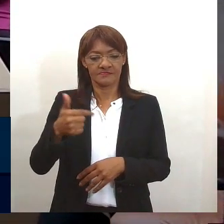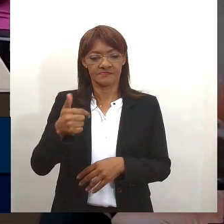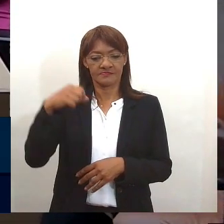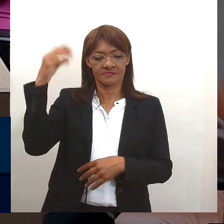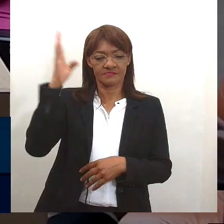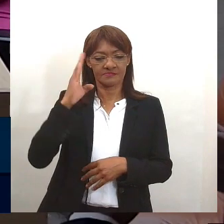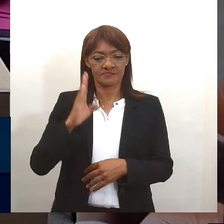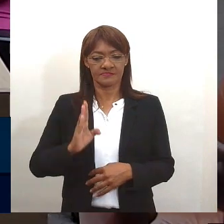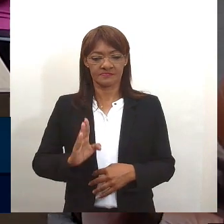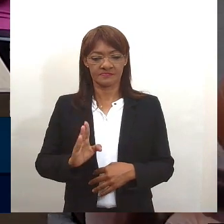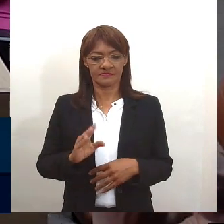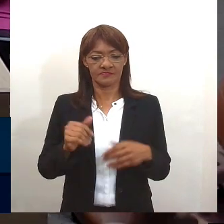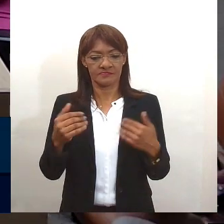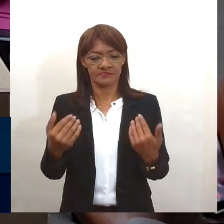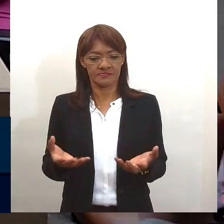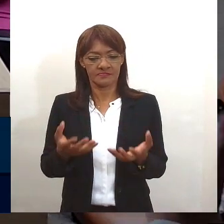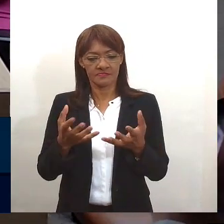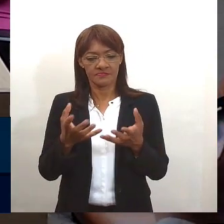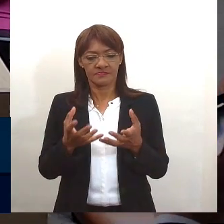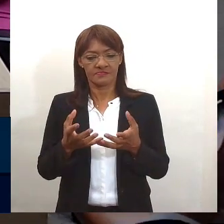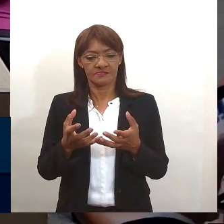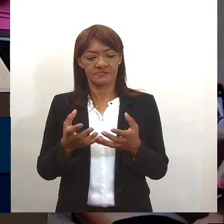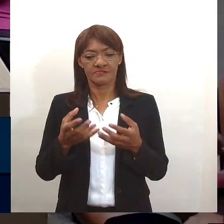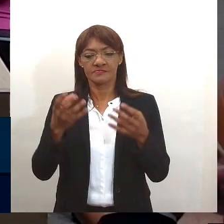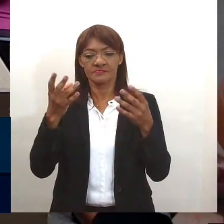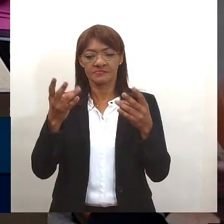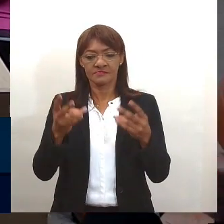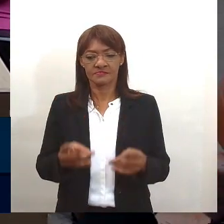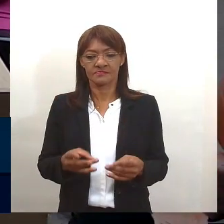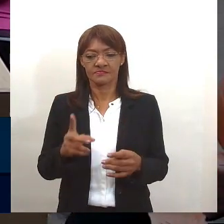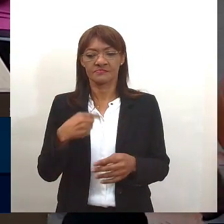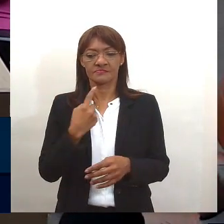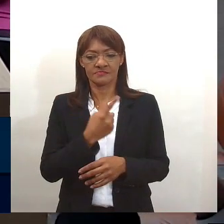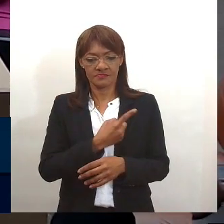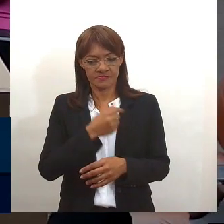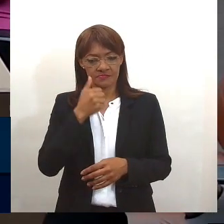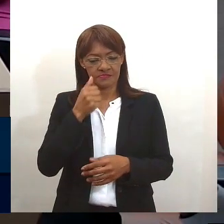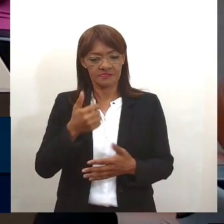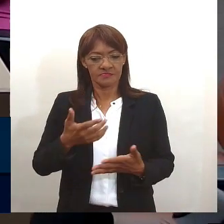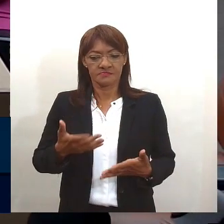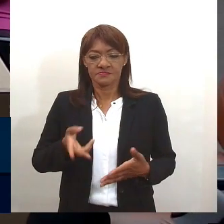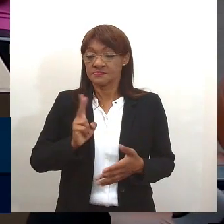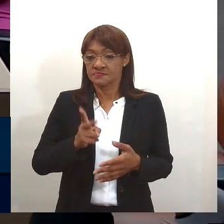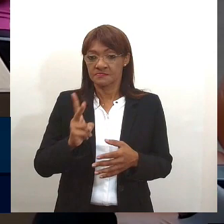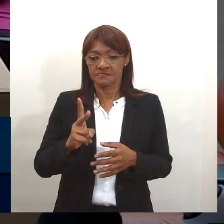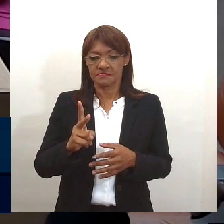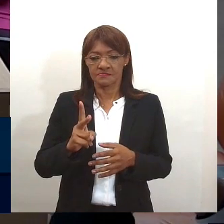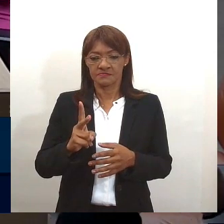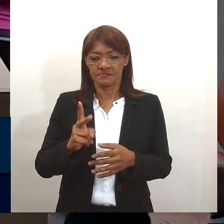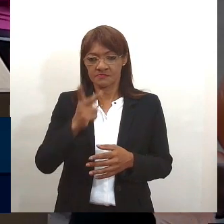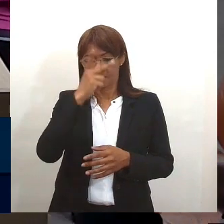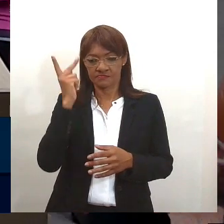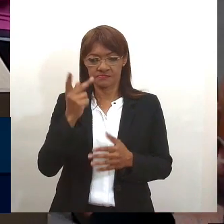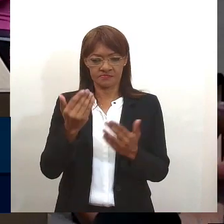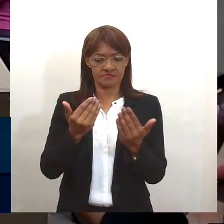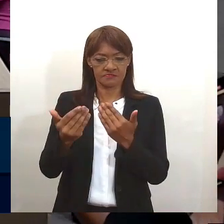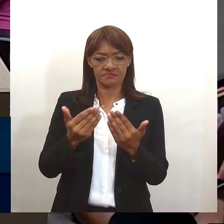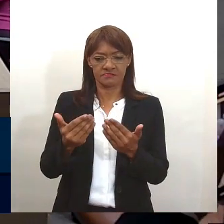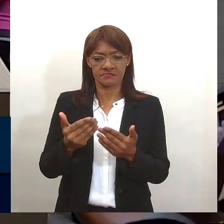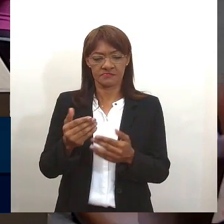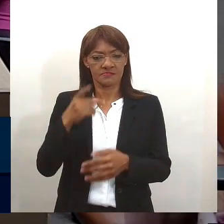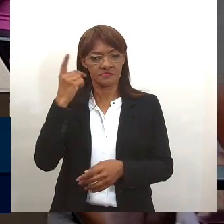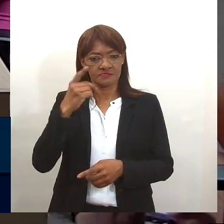isso. Nós somos subestimadas diariamente no nosso trabalho. Deputado Carminha, deputada Linda, deputada Maísa sabem disso.